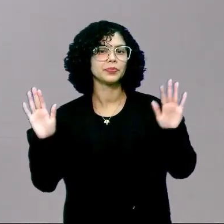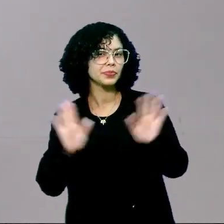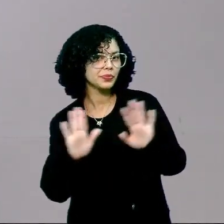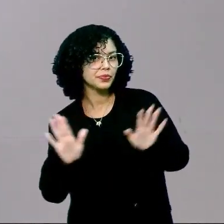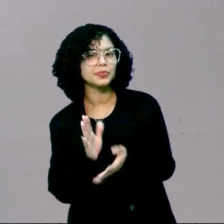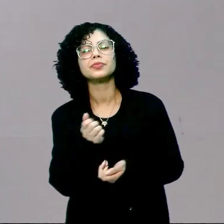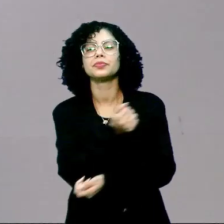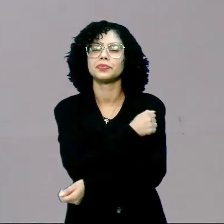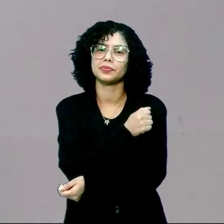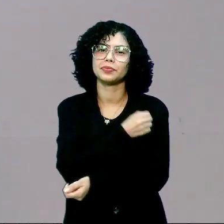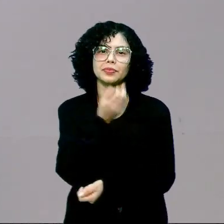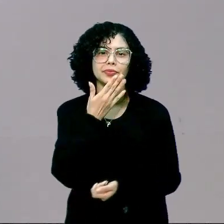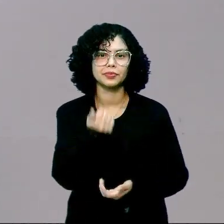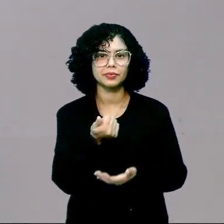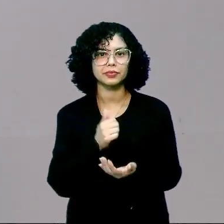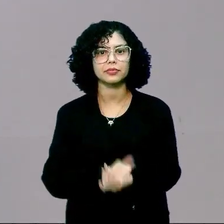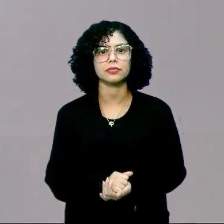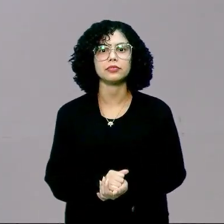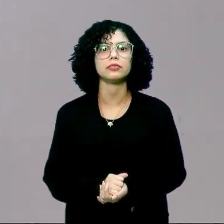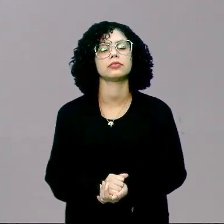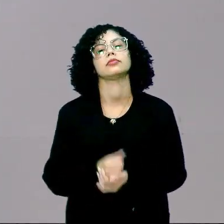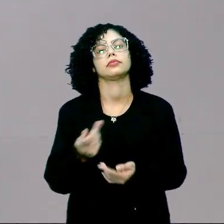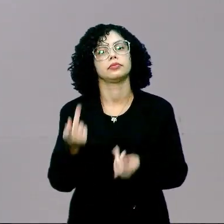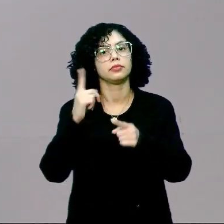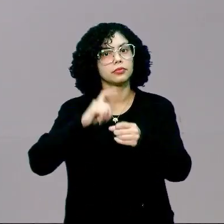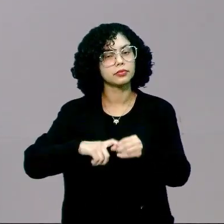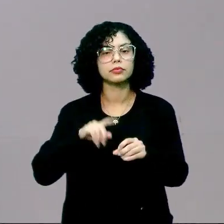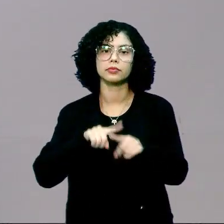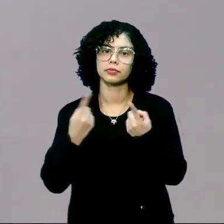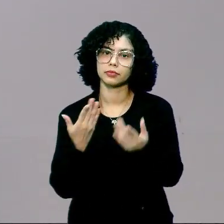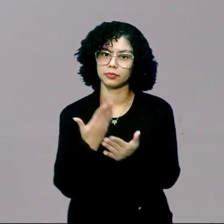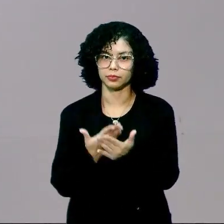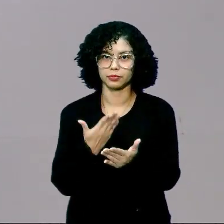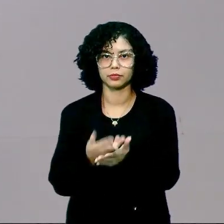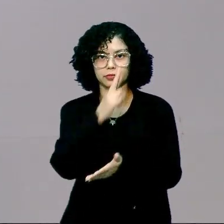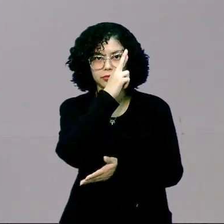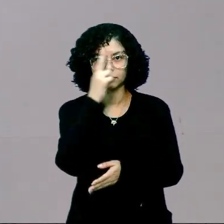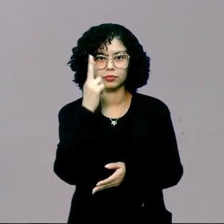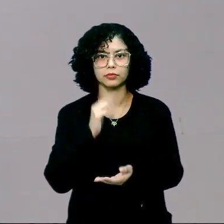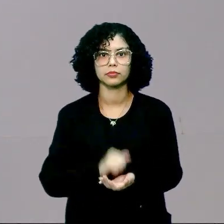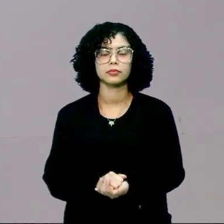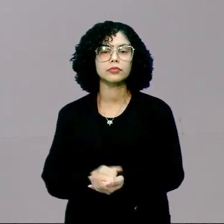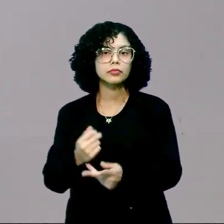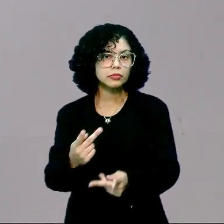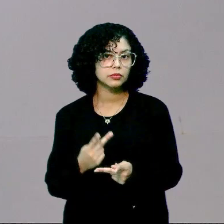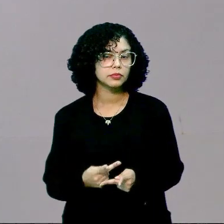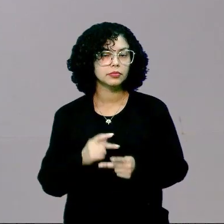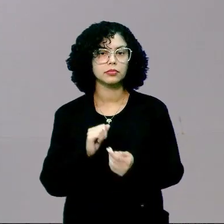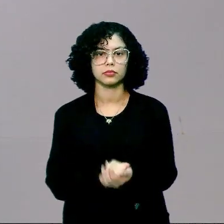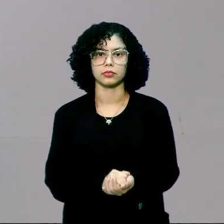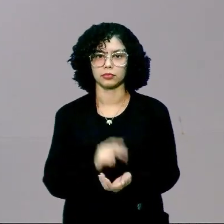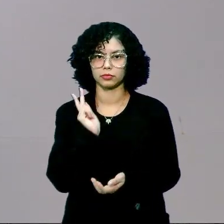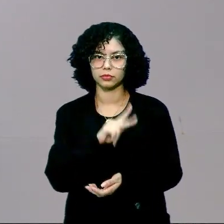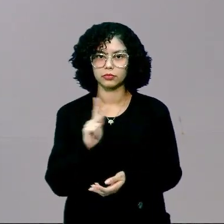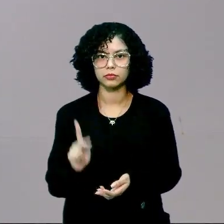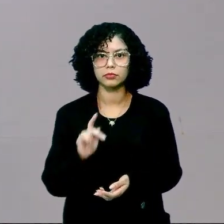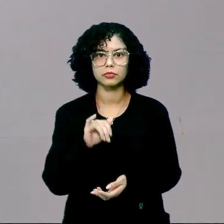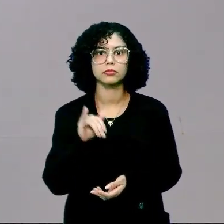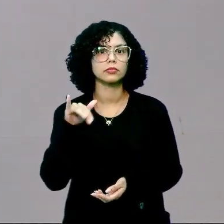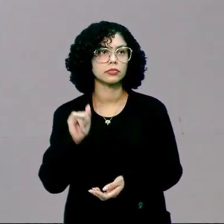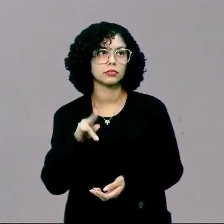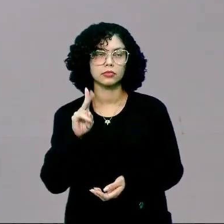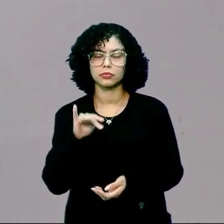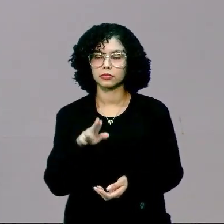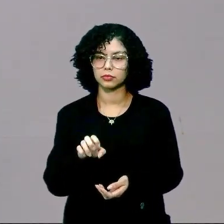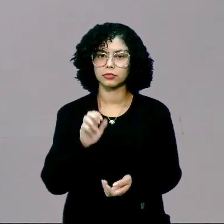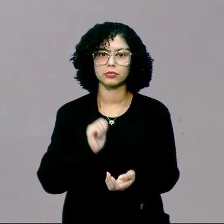Olá, querido estudante, tudo bem? Estamos de volta para mais uma aula de História. Seja bem-vindo, eu sou a professora Yasmin